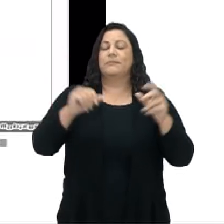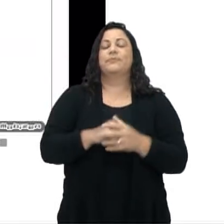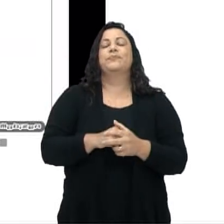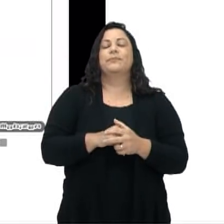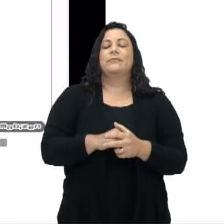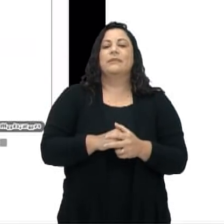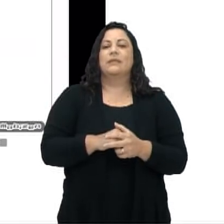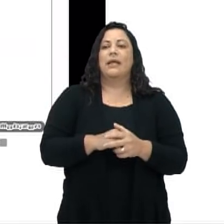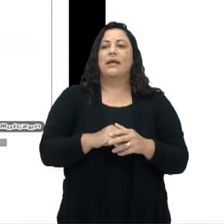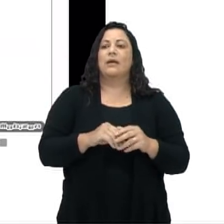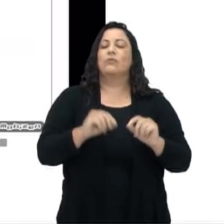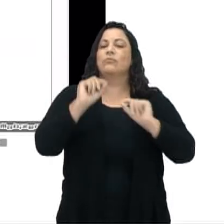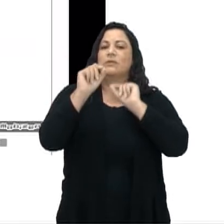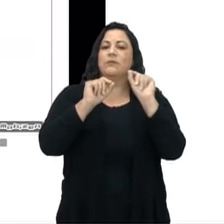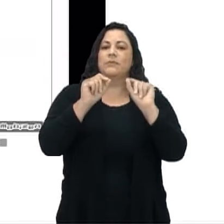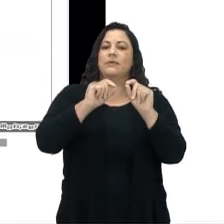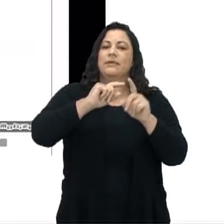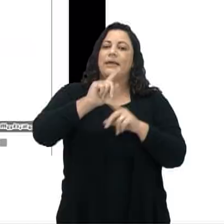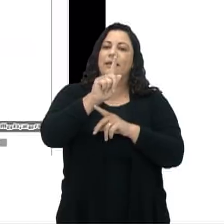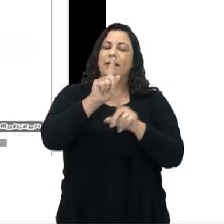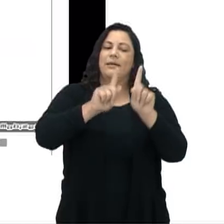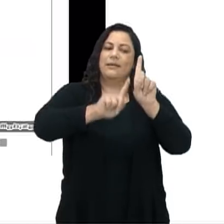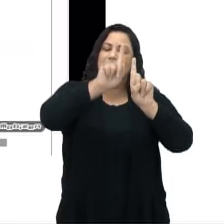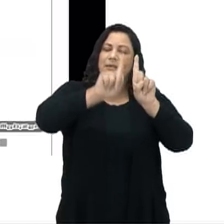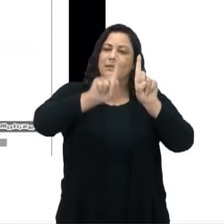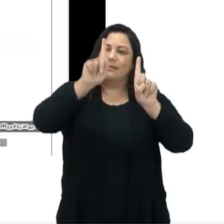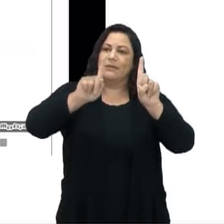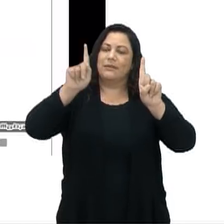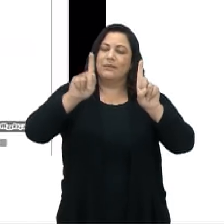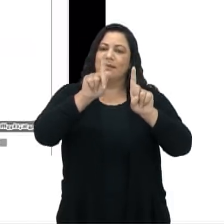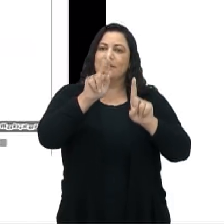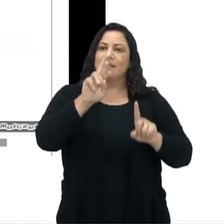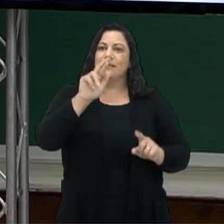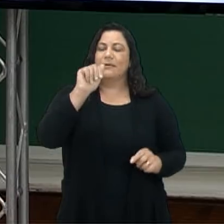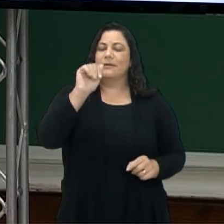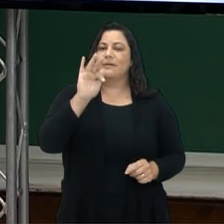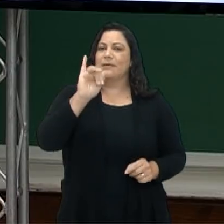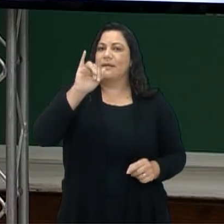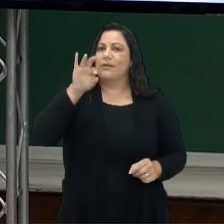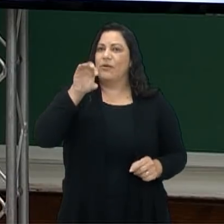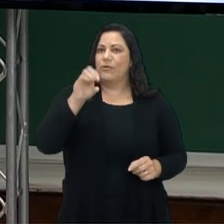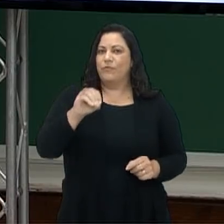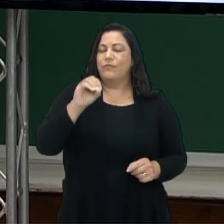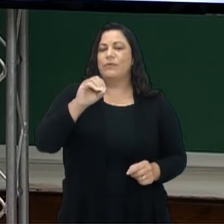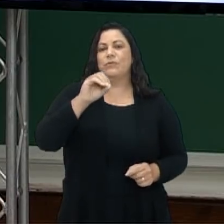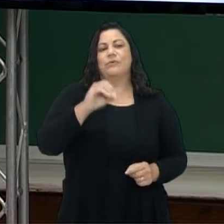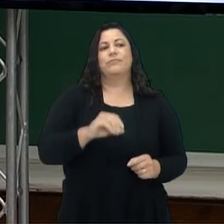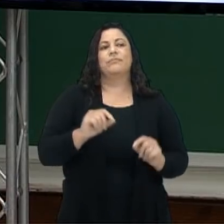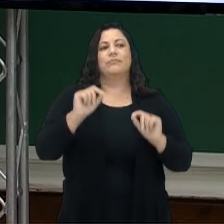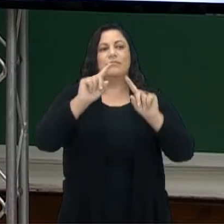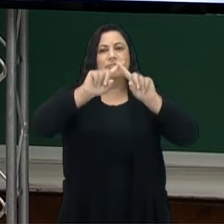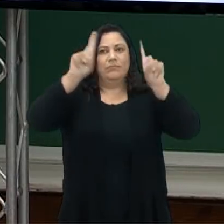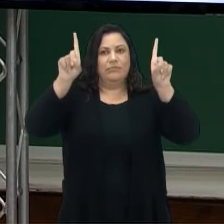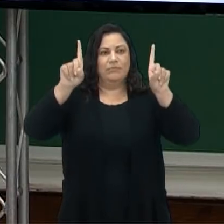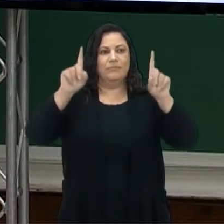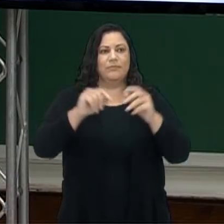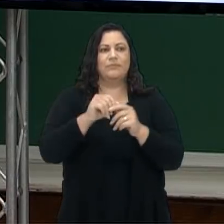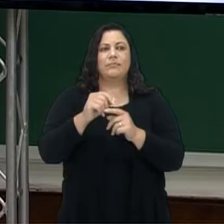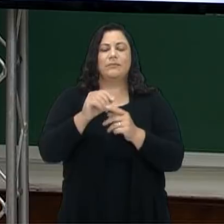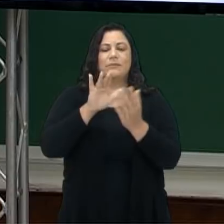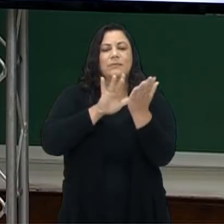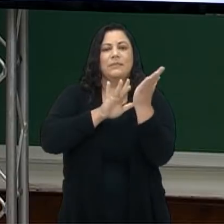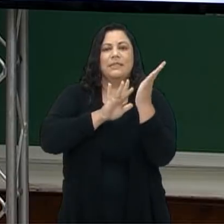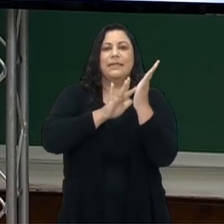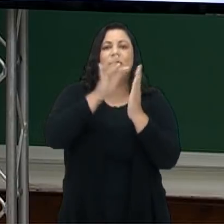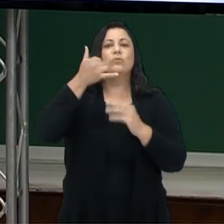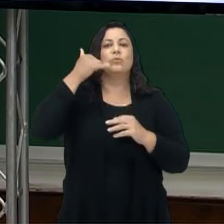circular, tá? Existe uma aba aqui embaixo que você pode puxar ela para cima. Então, essa aqui é a tela da atividade, tá? Você vai puxar essa